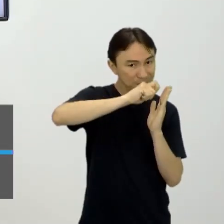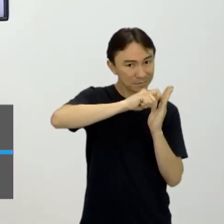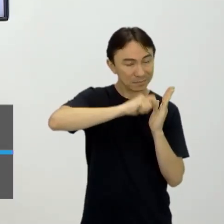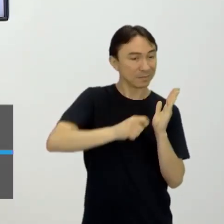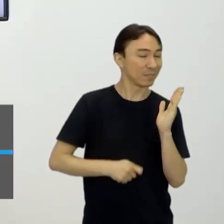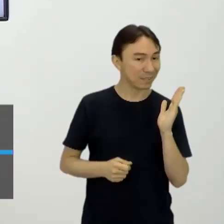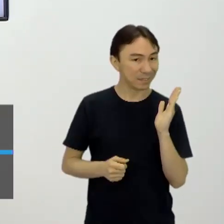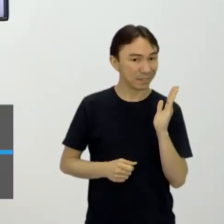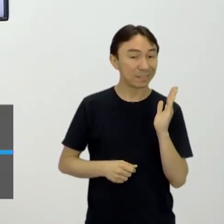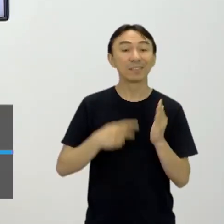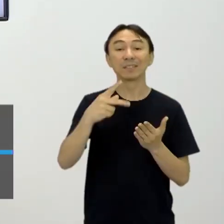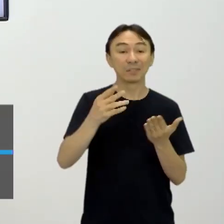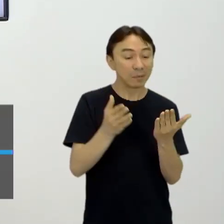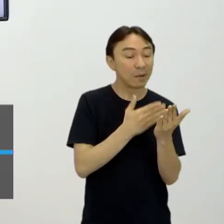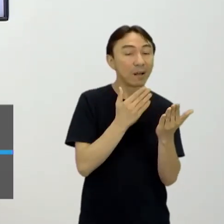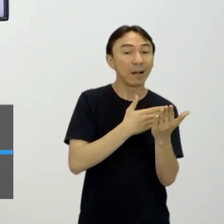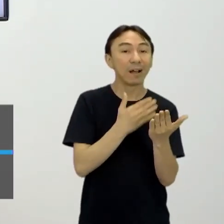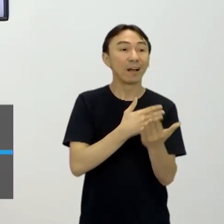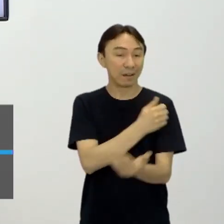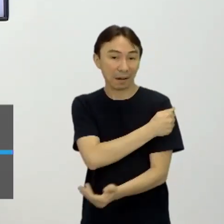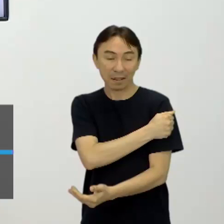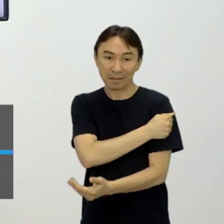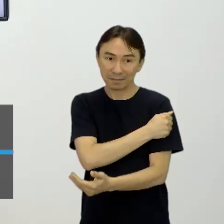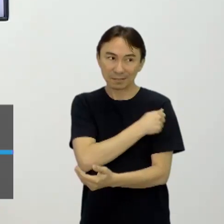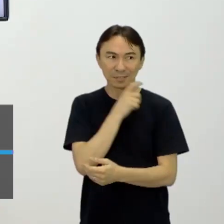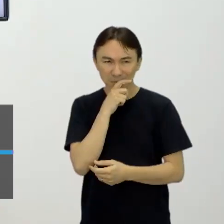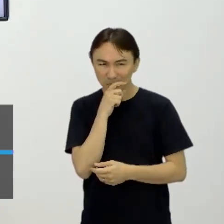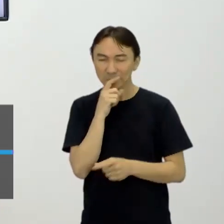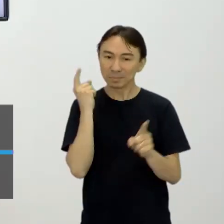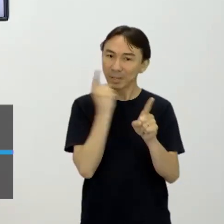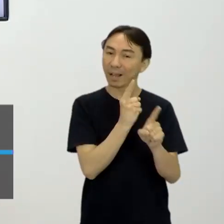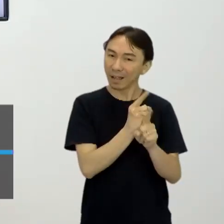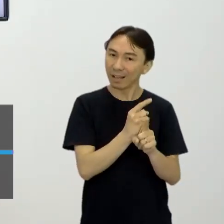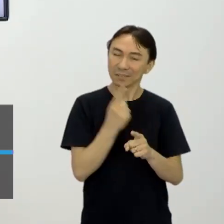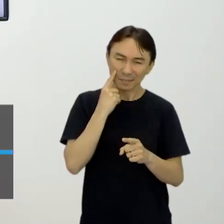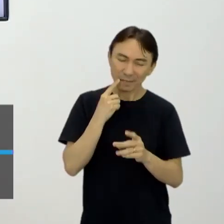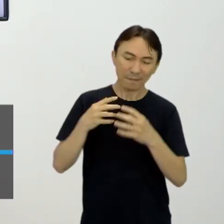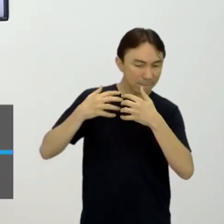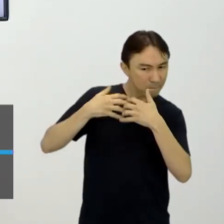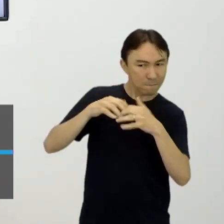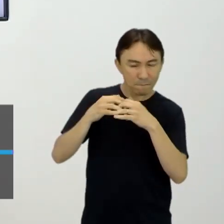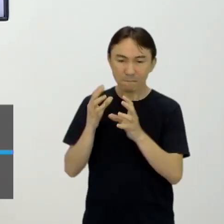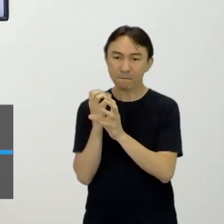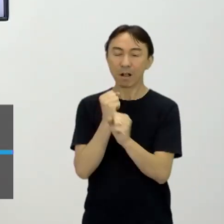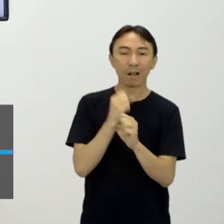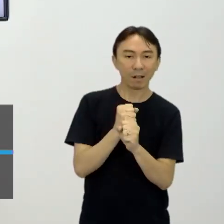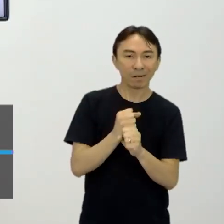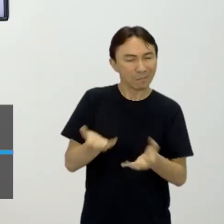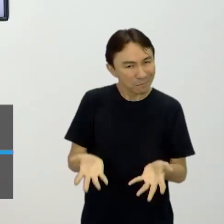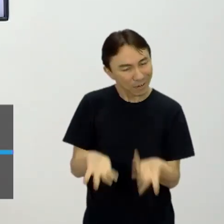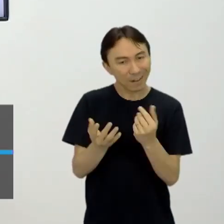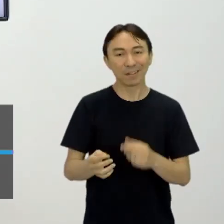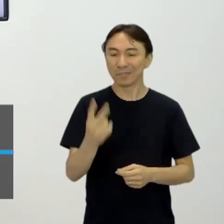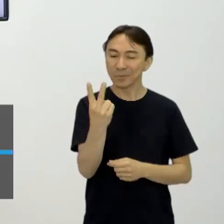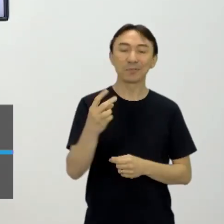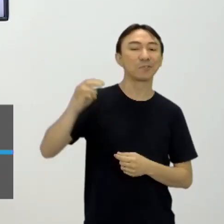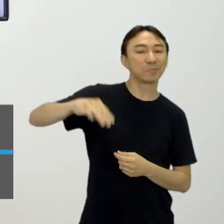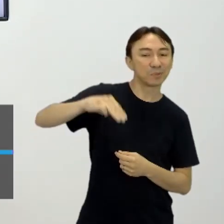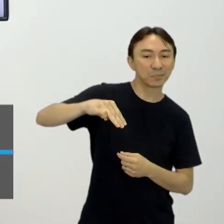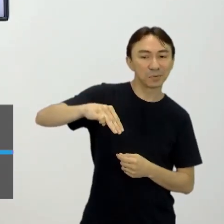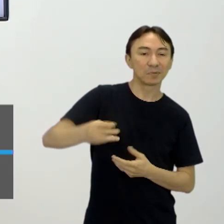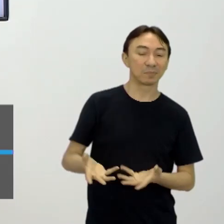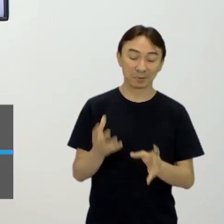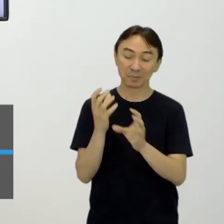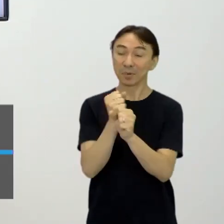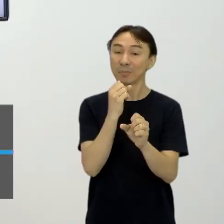tem que saber como é que você chegou nesse resultado, né? Então, vou dar para você 2 minutinhos para você resolver as 3 questõezinhas que nós